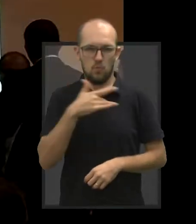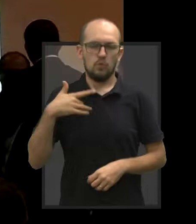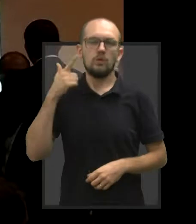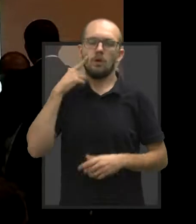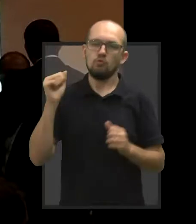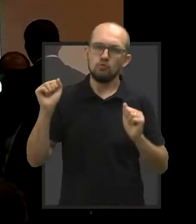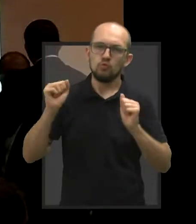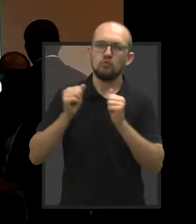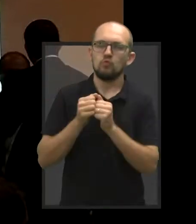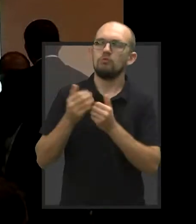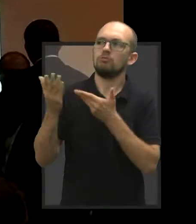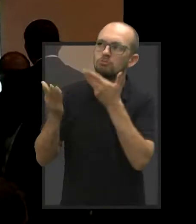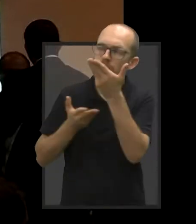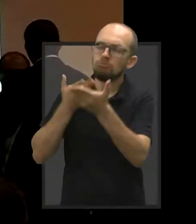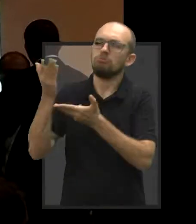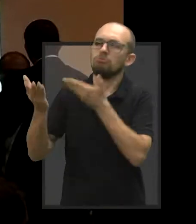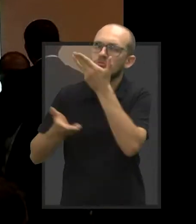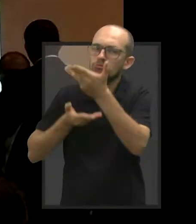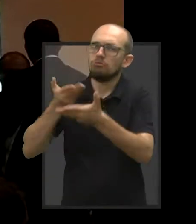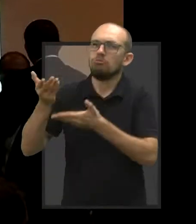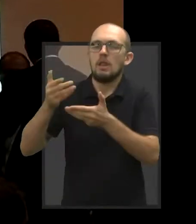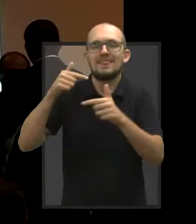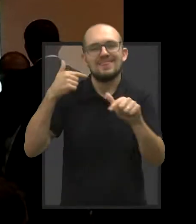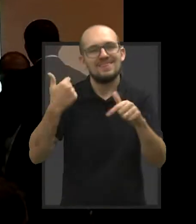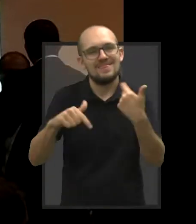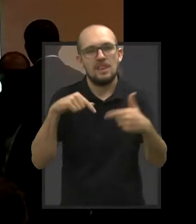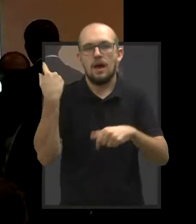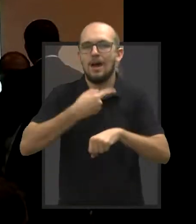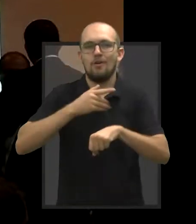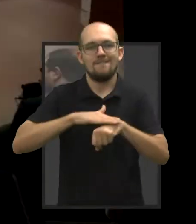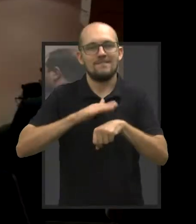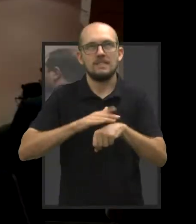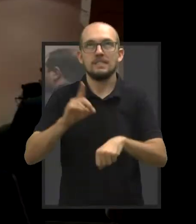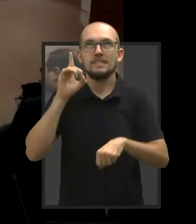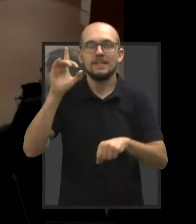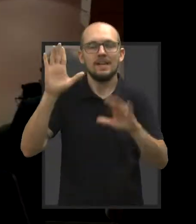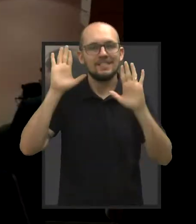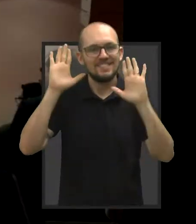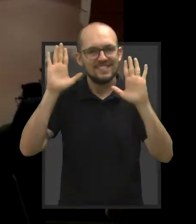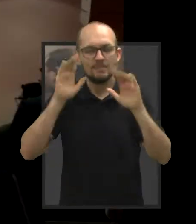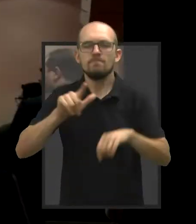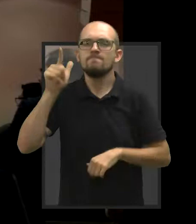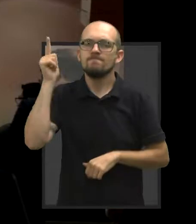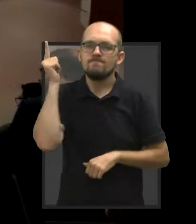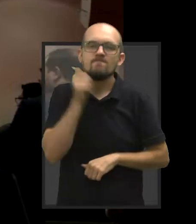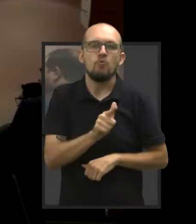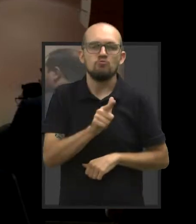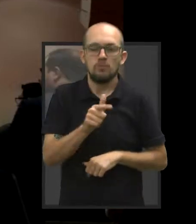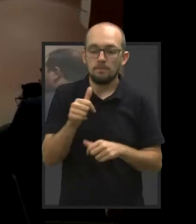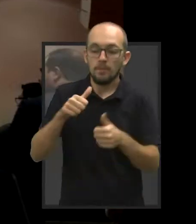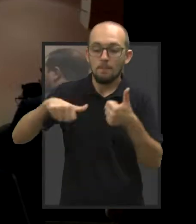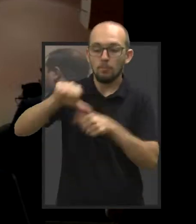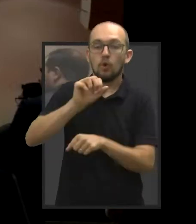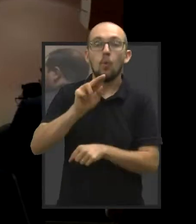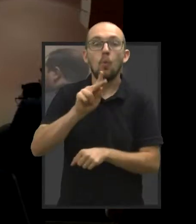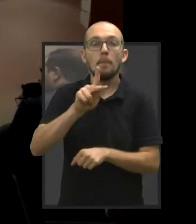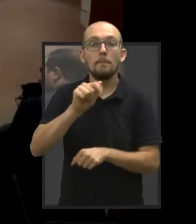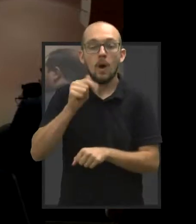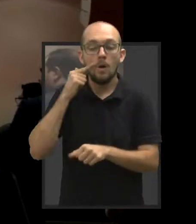foi esse trabalho que nós fizemos que, graças a Deus, né, nós conseguimos essa mudança de